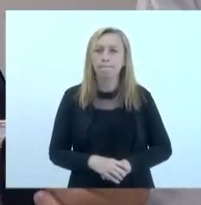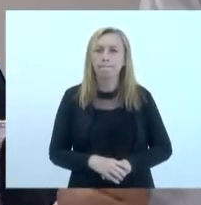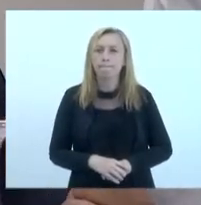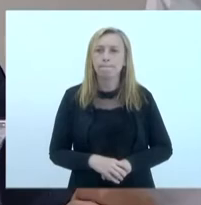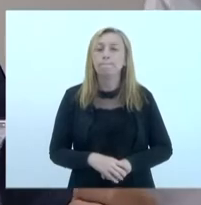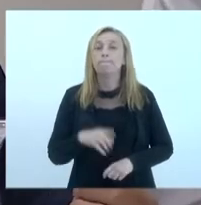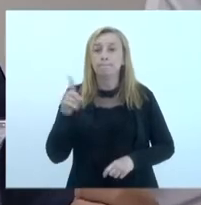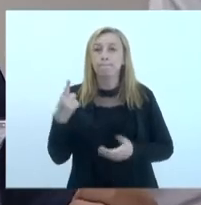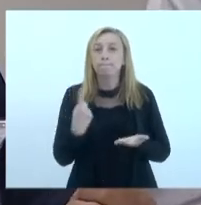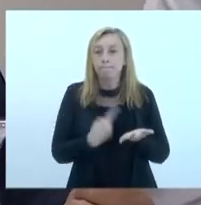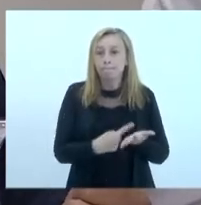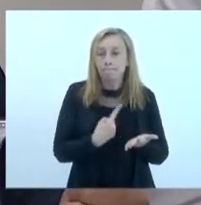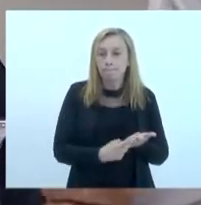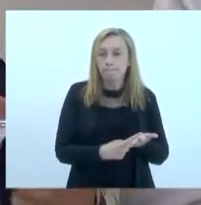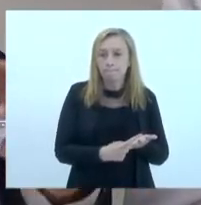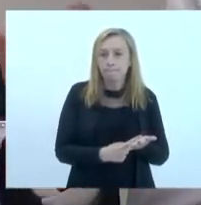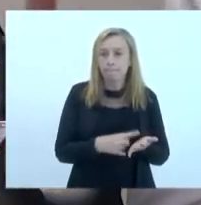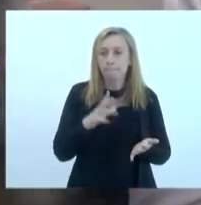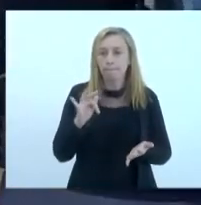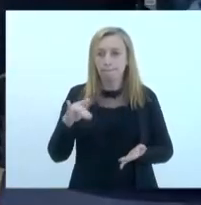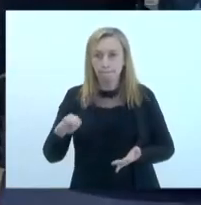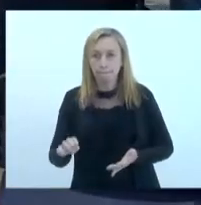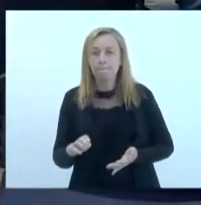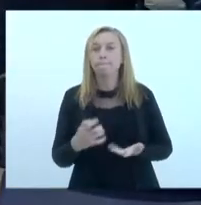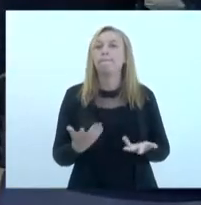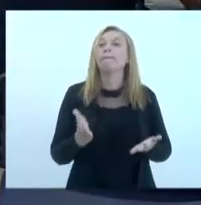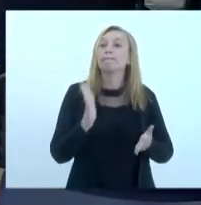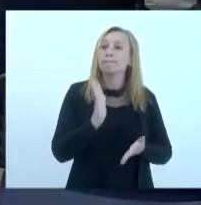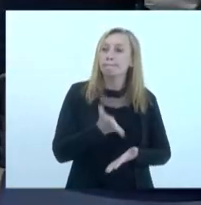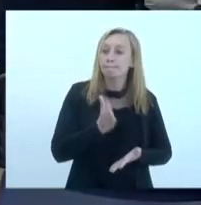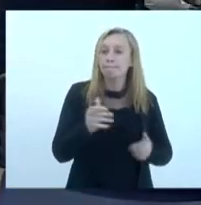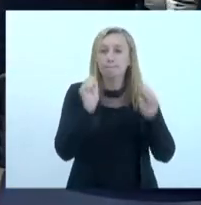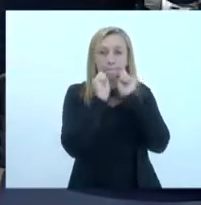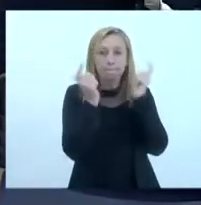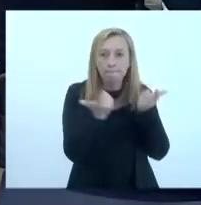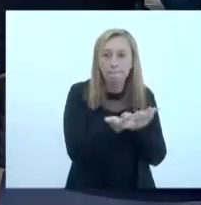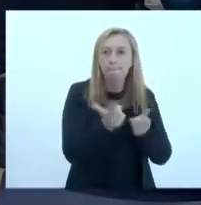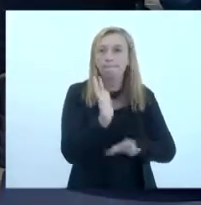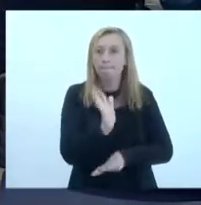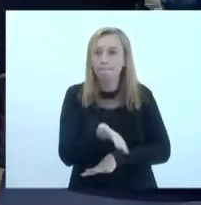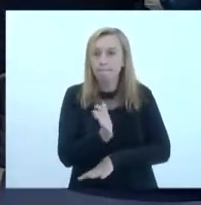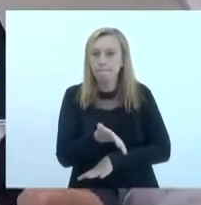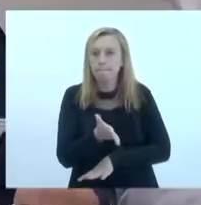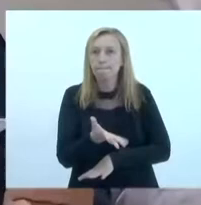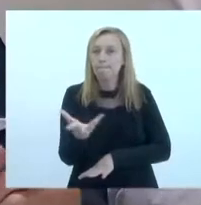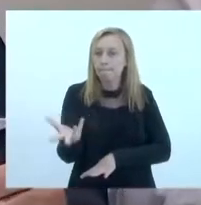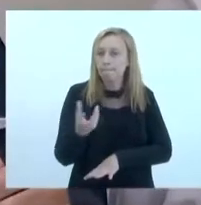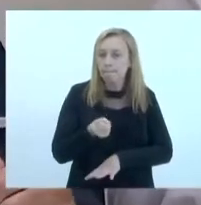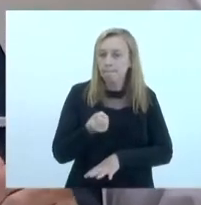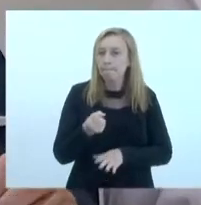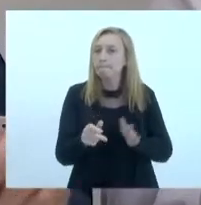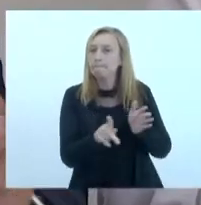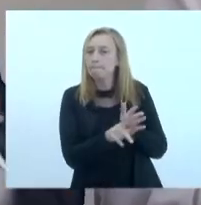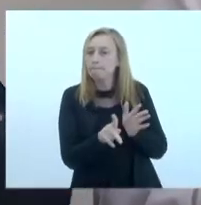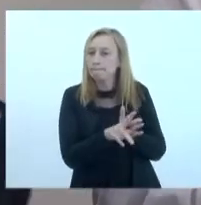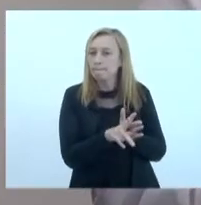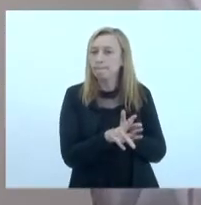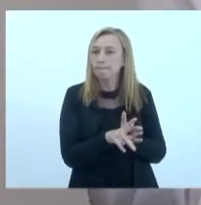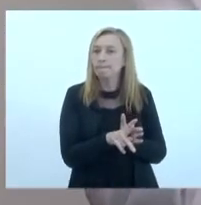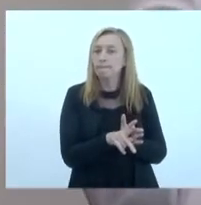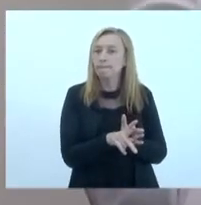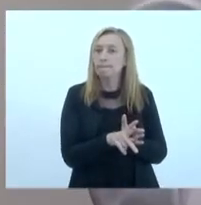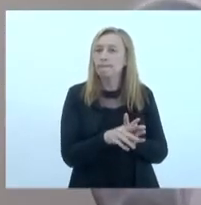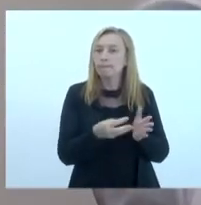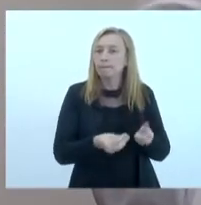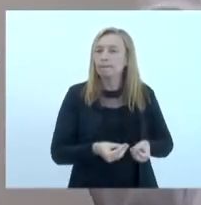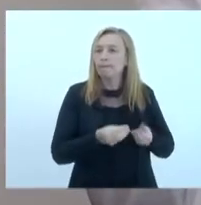gente fez um compromisso com a UENF. A Assembleia já está recebendo os projetos e a Assembleia vai